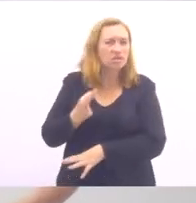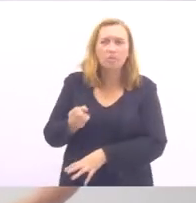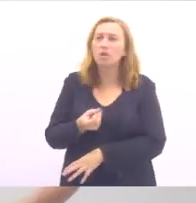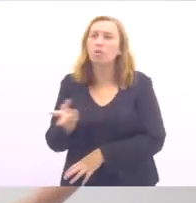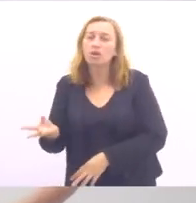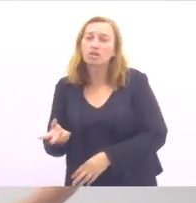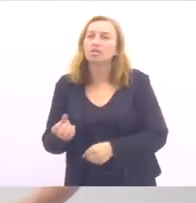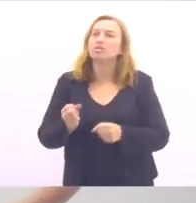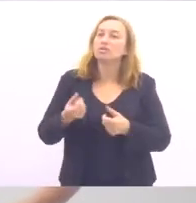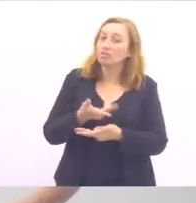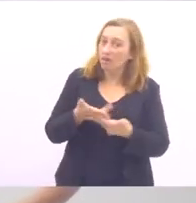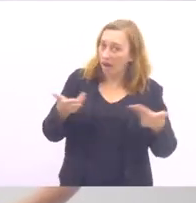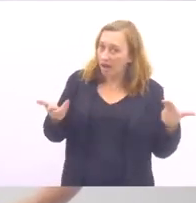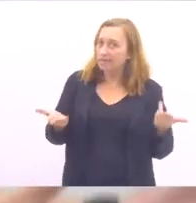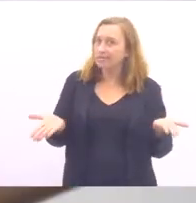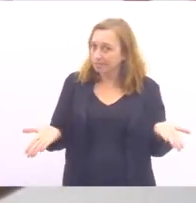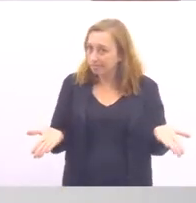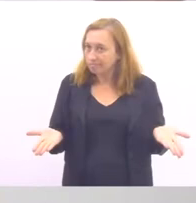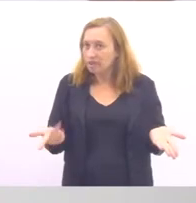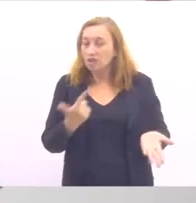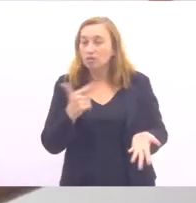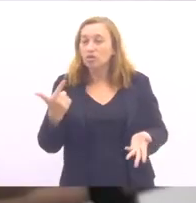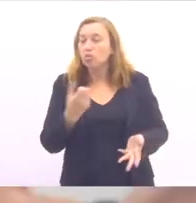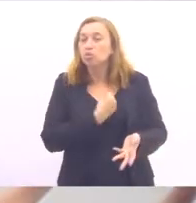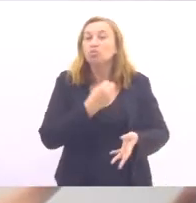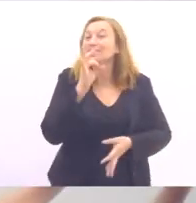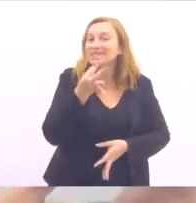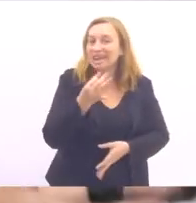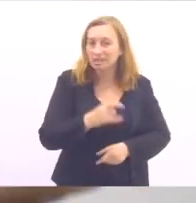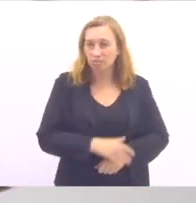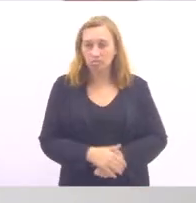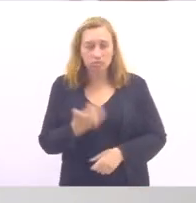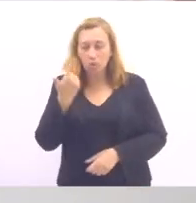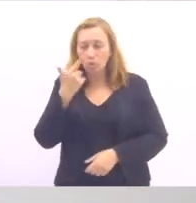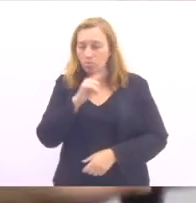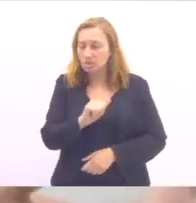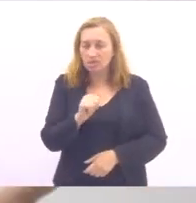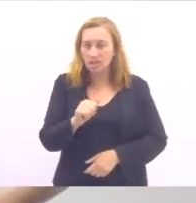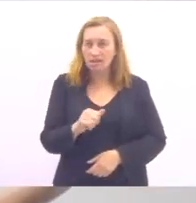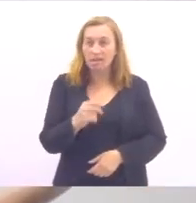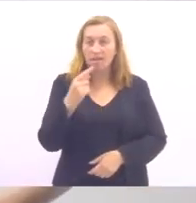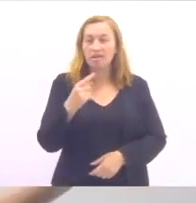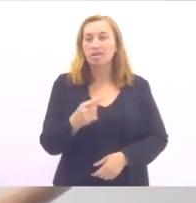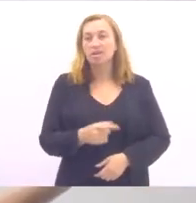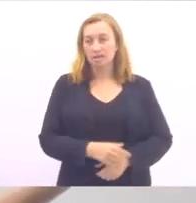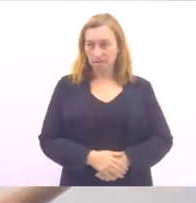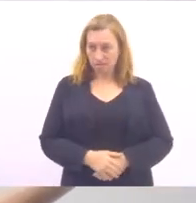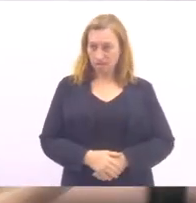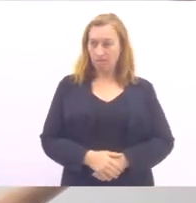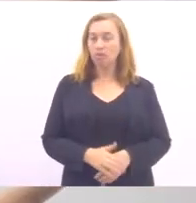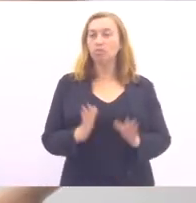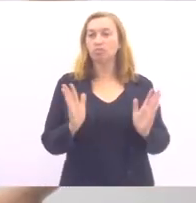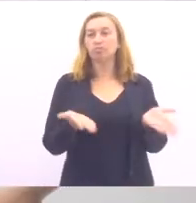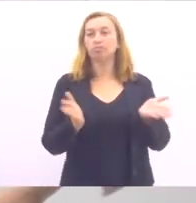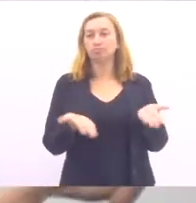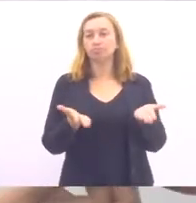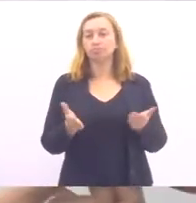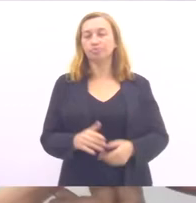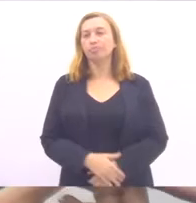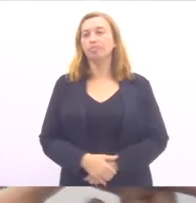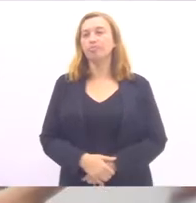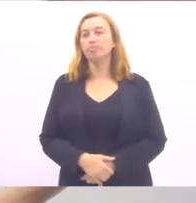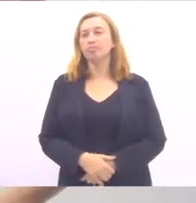São muitas cooperativas. A gente não tem esse número, a gente não consegue mencionar isso. Então, hoje,